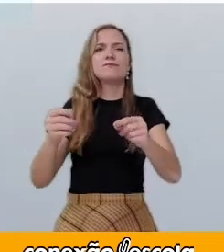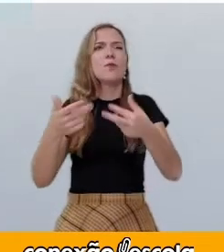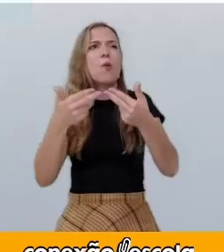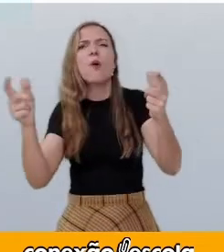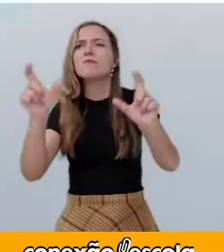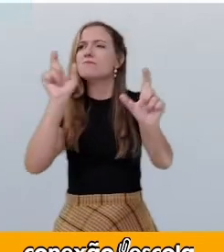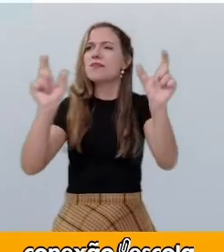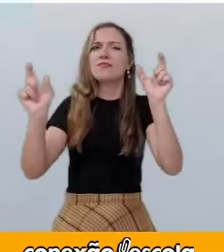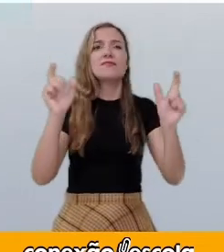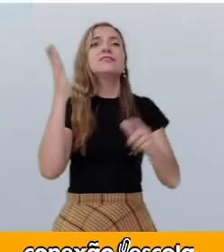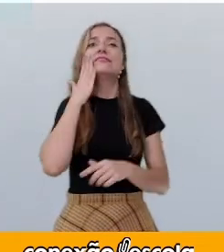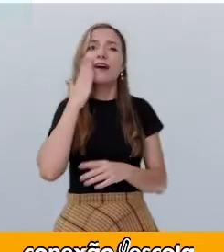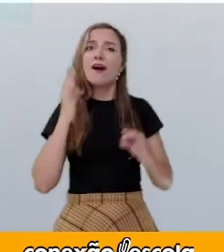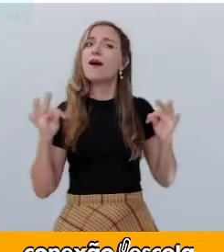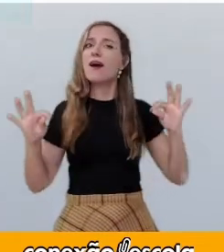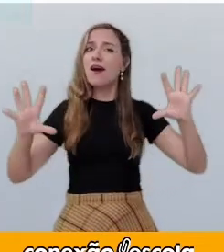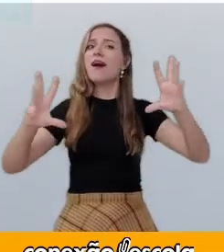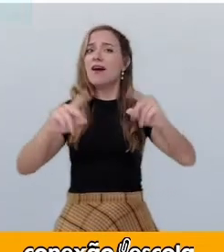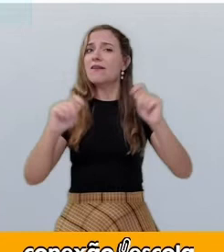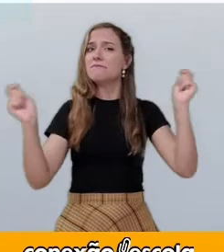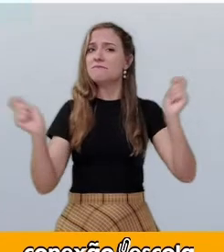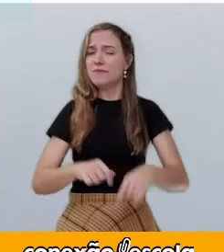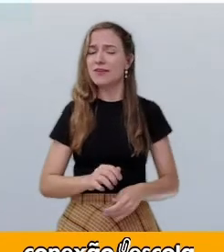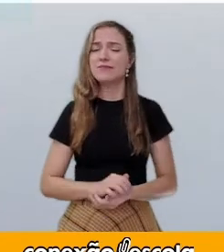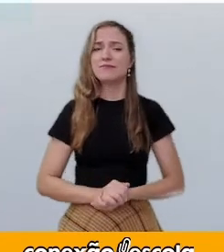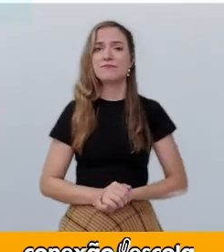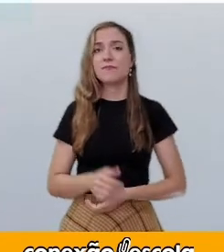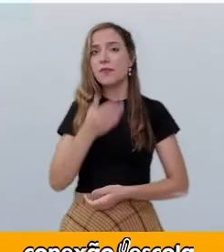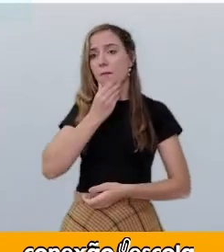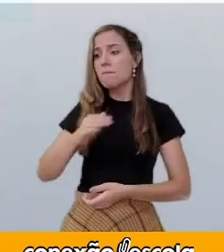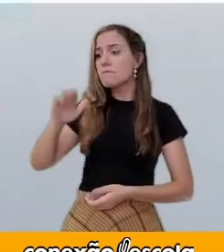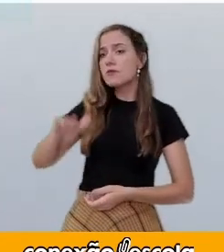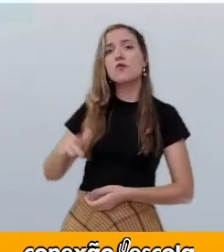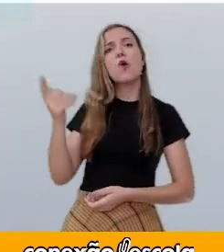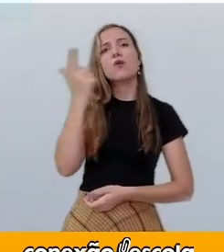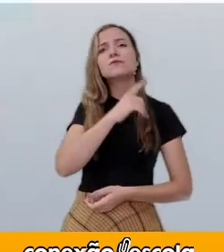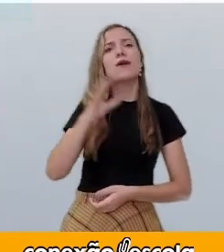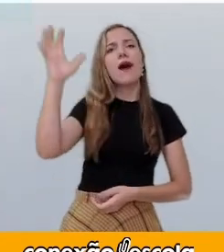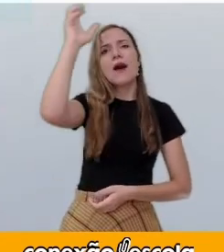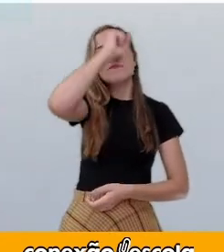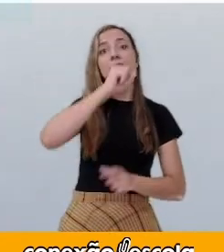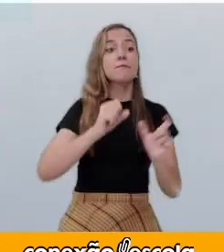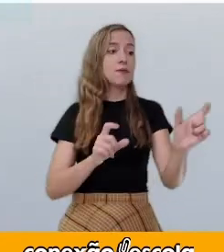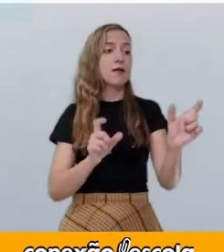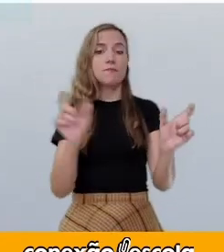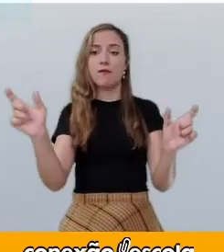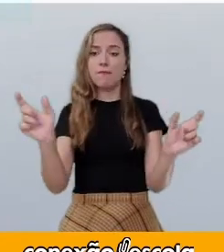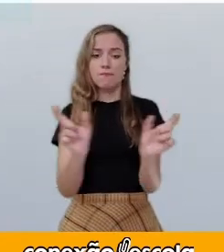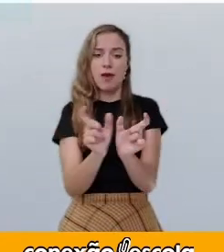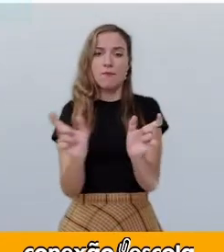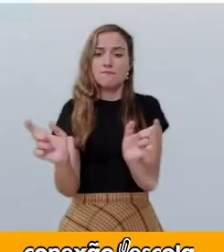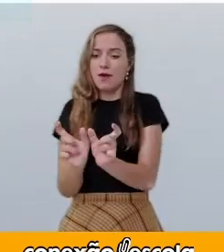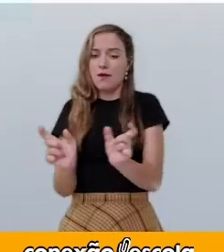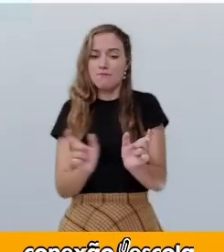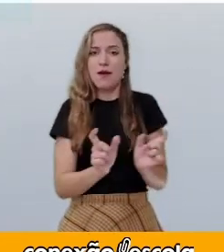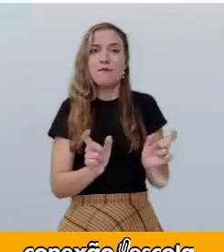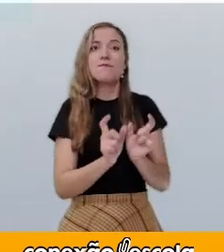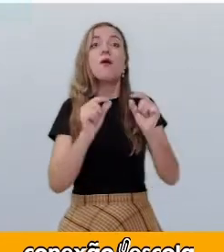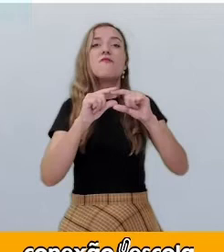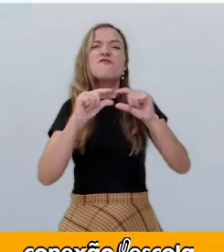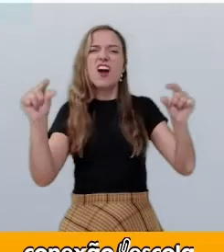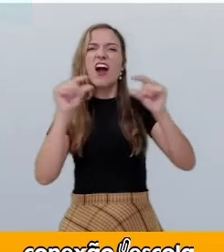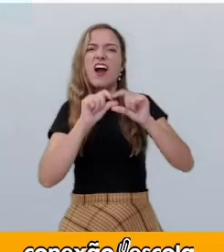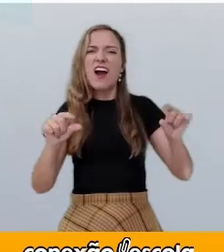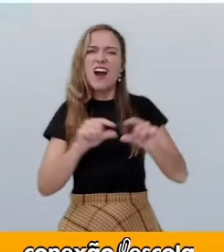sua volta não demorou muito para o menino aprender a juntar as palavras era como se